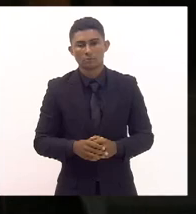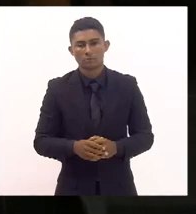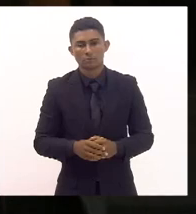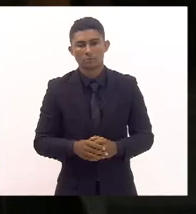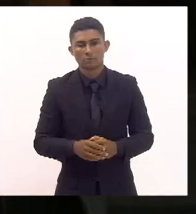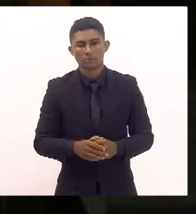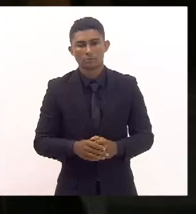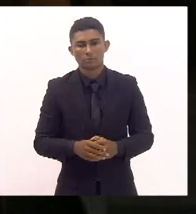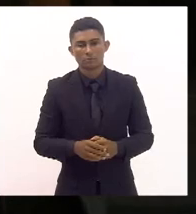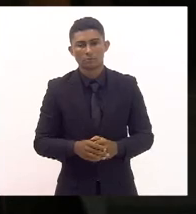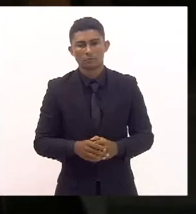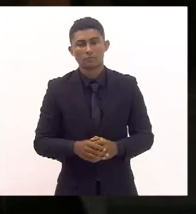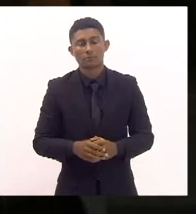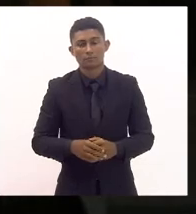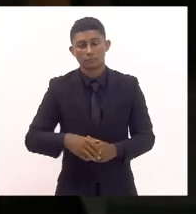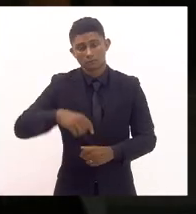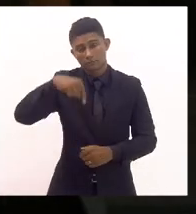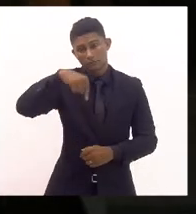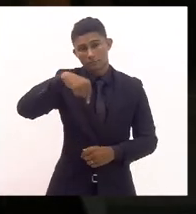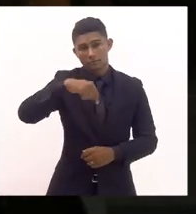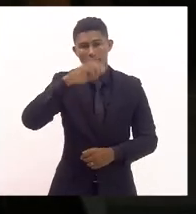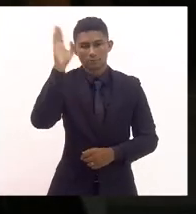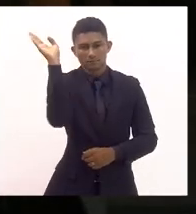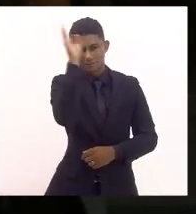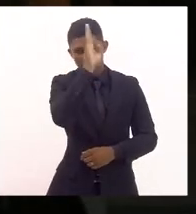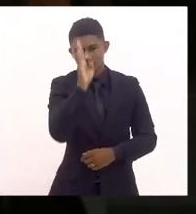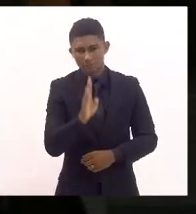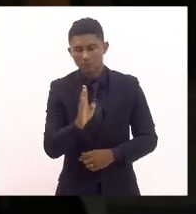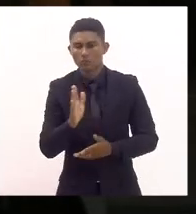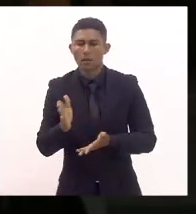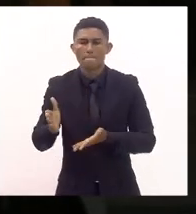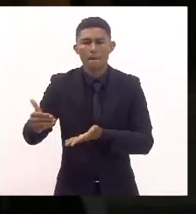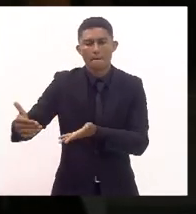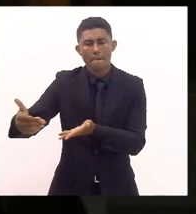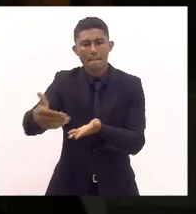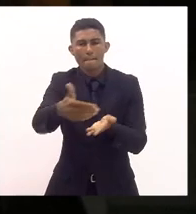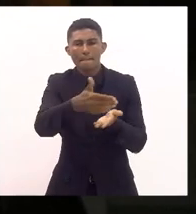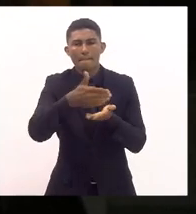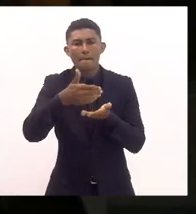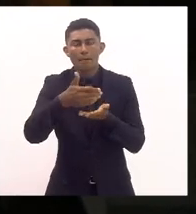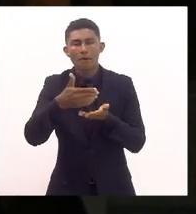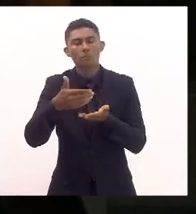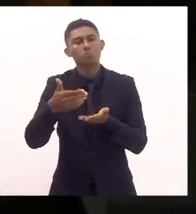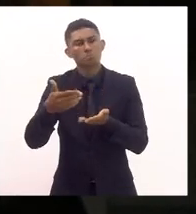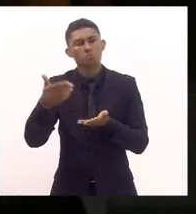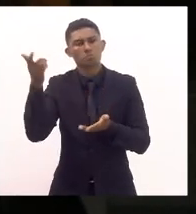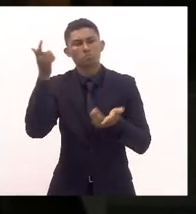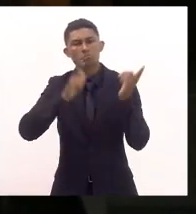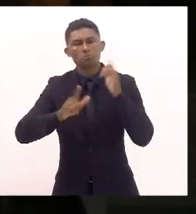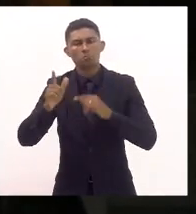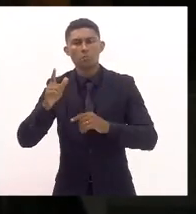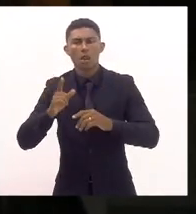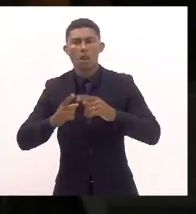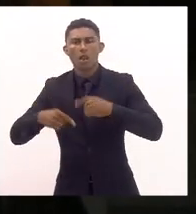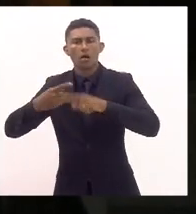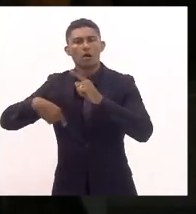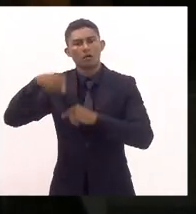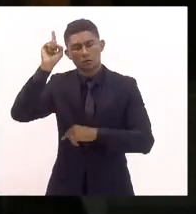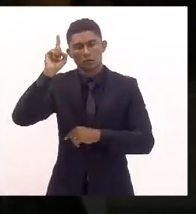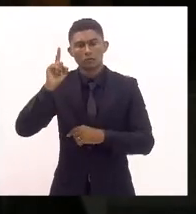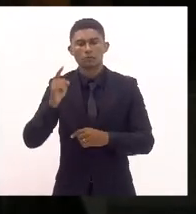e o Brasil arrecadou bateu recorde arrecadação a